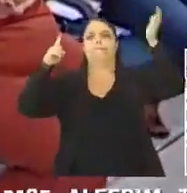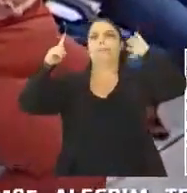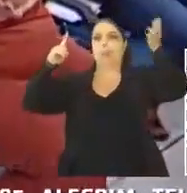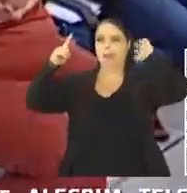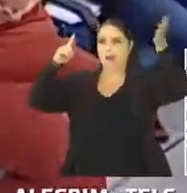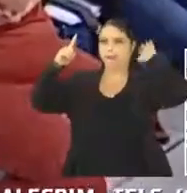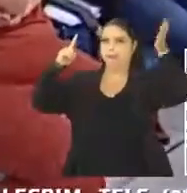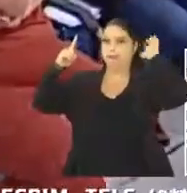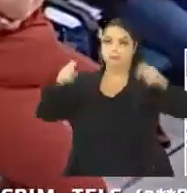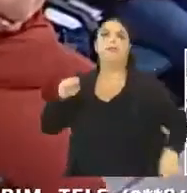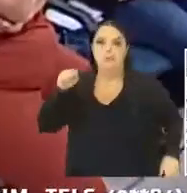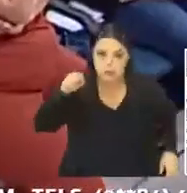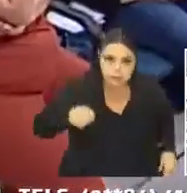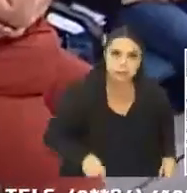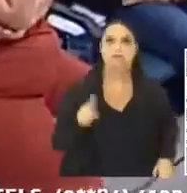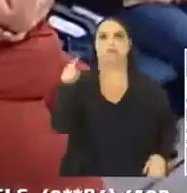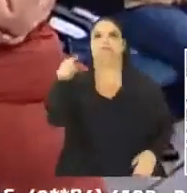É.